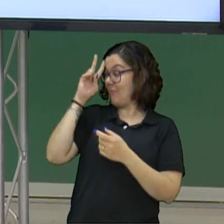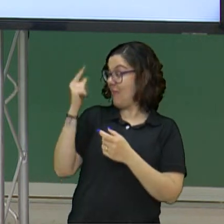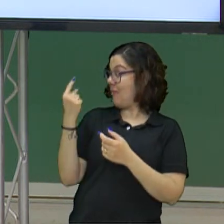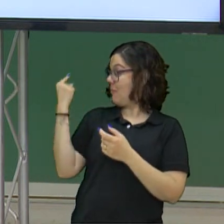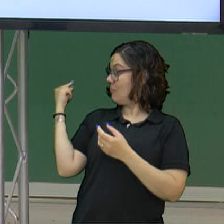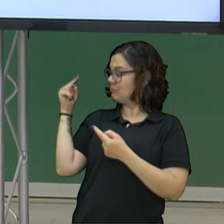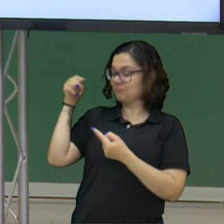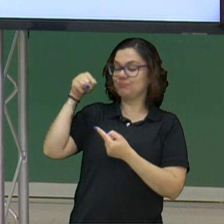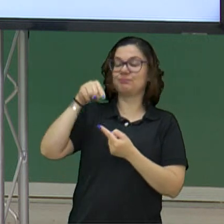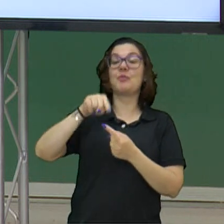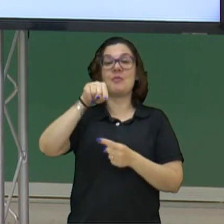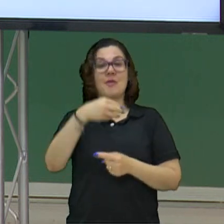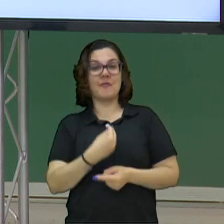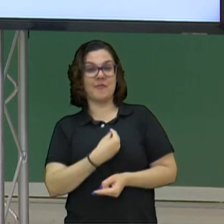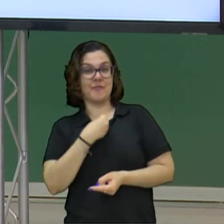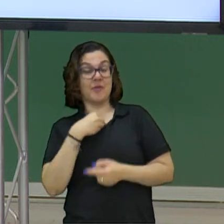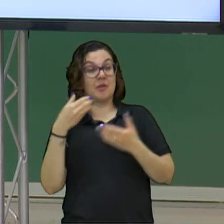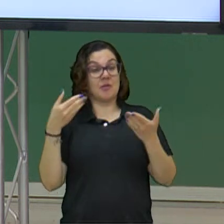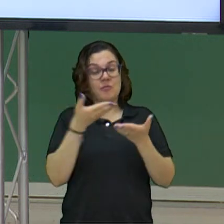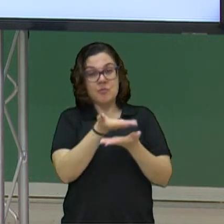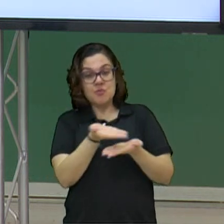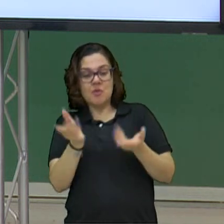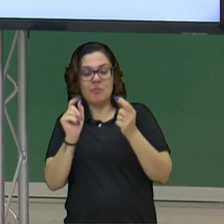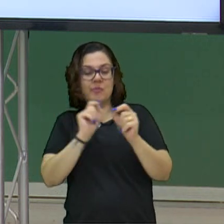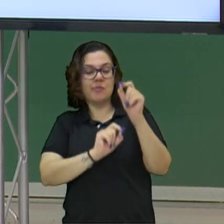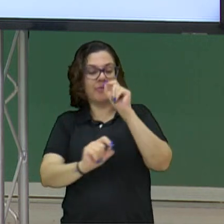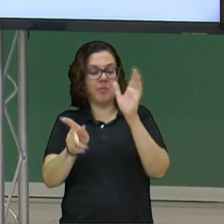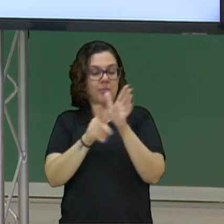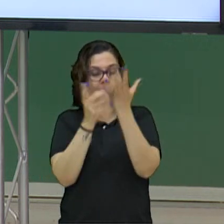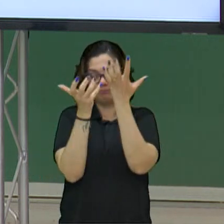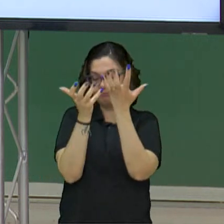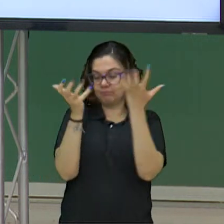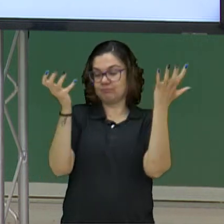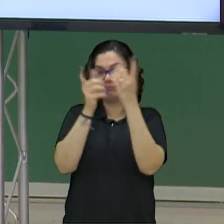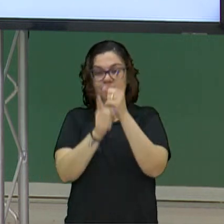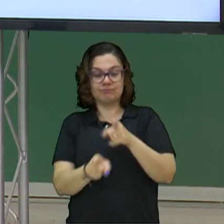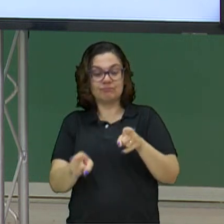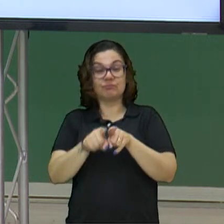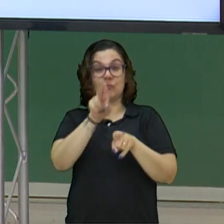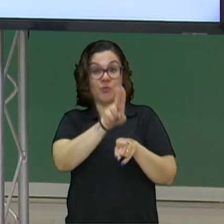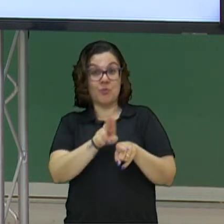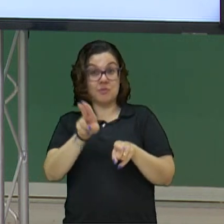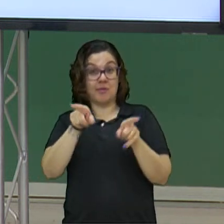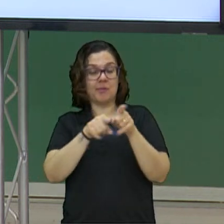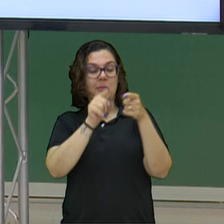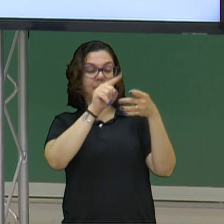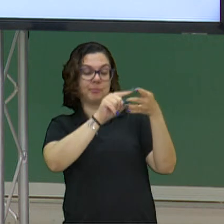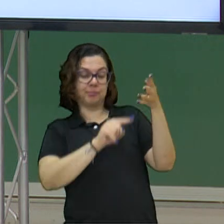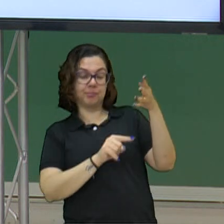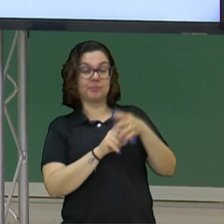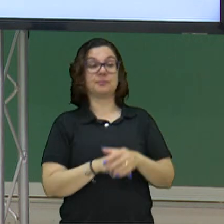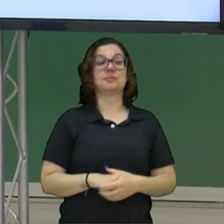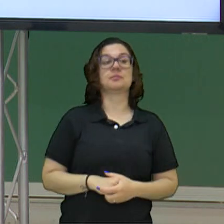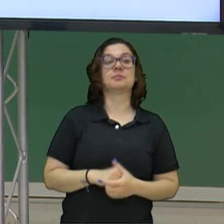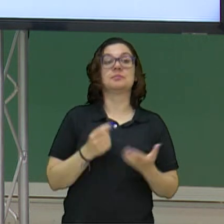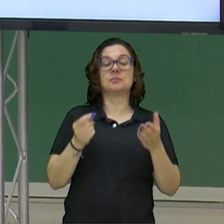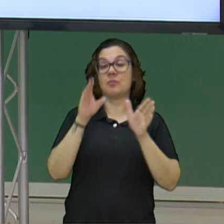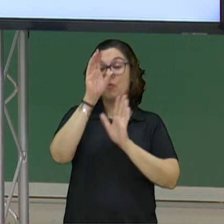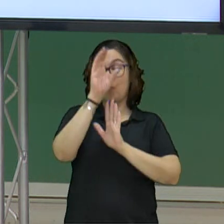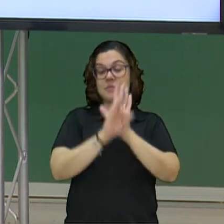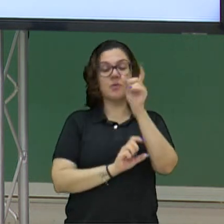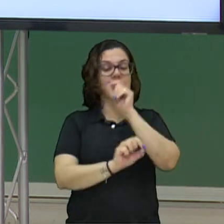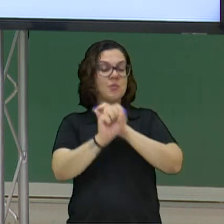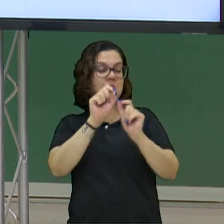viver então vamos relembrar o que são os recursos naturais e as suas categorias vamos a leitura de um conceito sobre